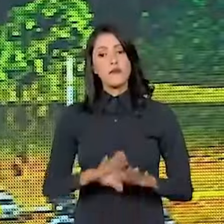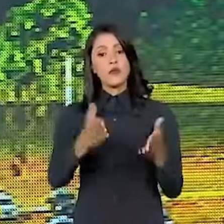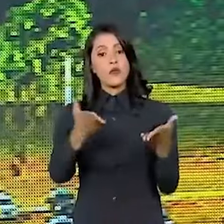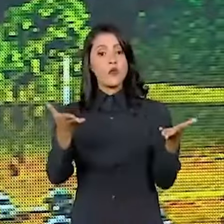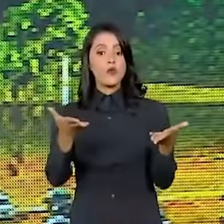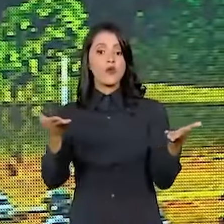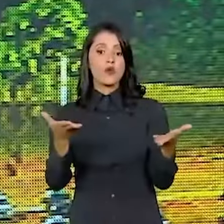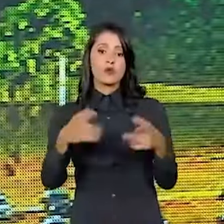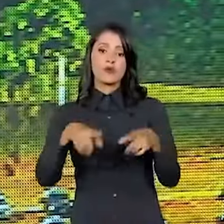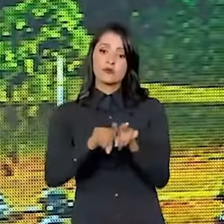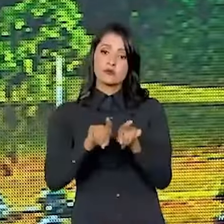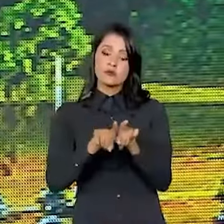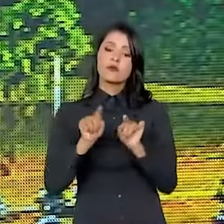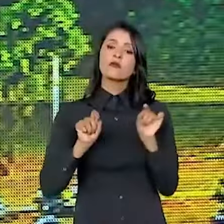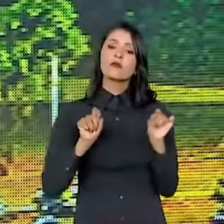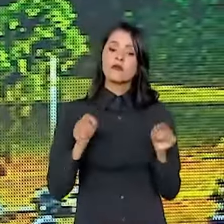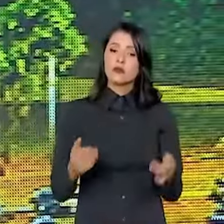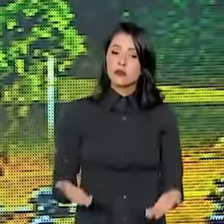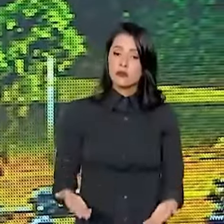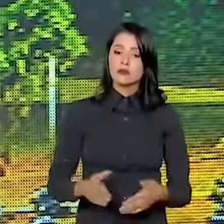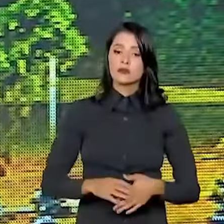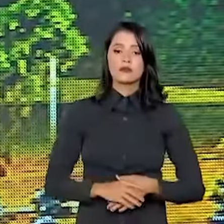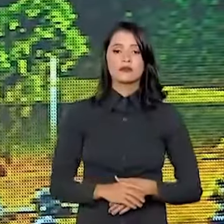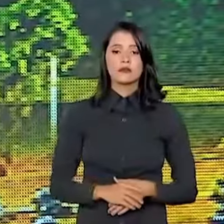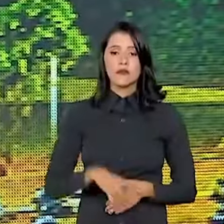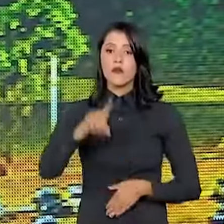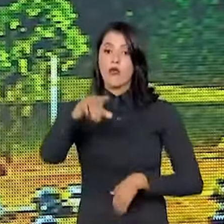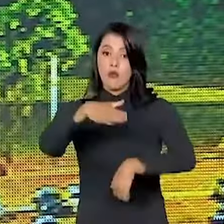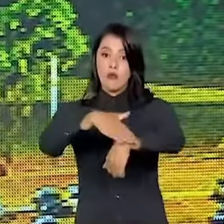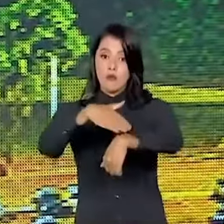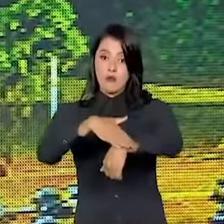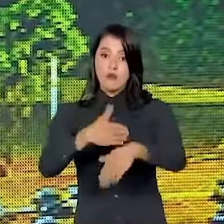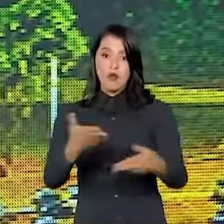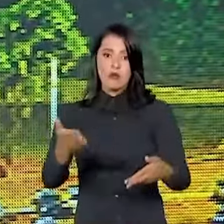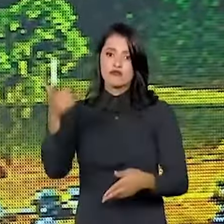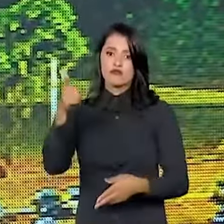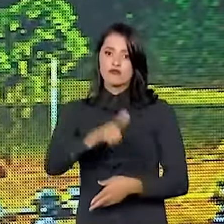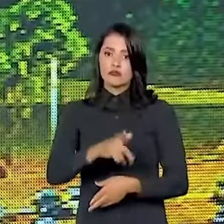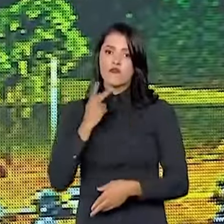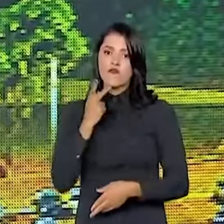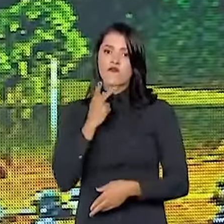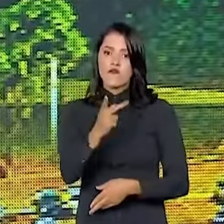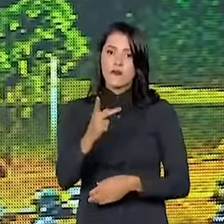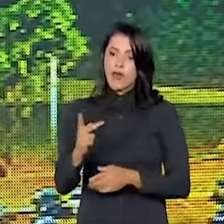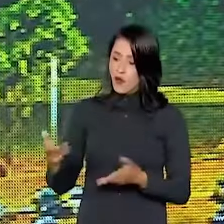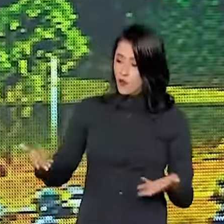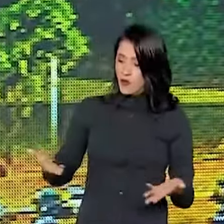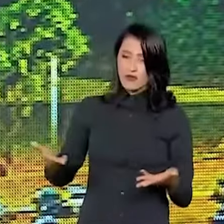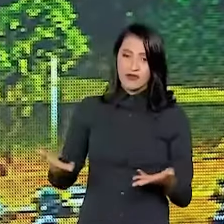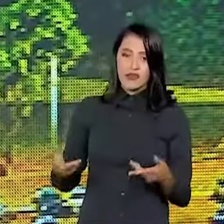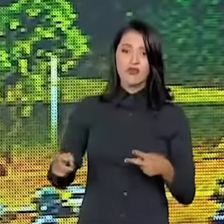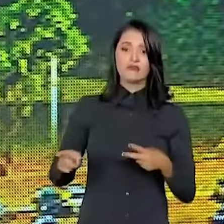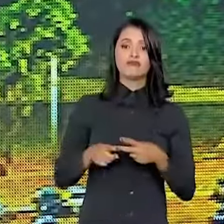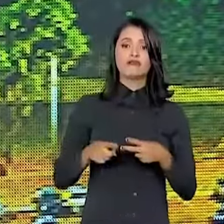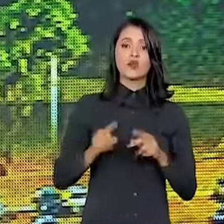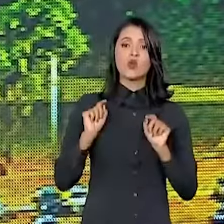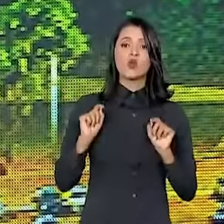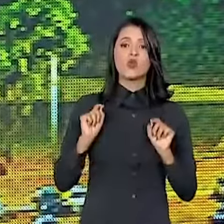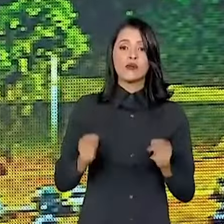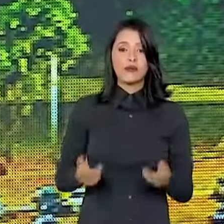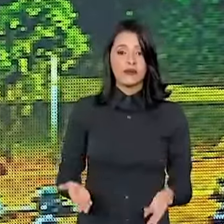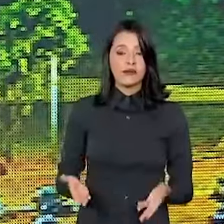Hoje, também, é o momento de reafirmar para o presente.